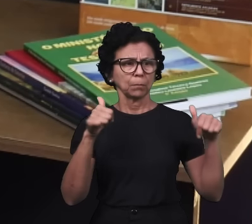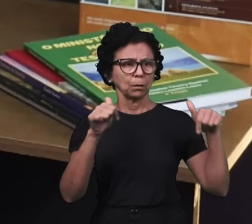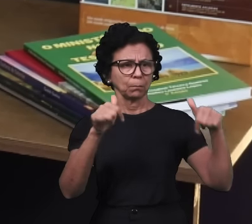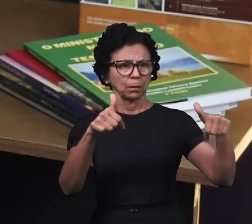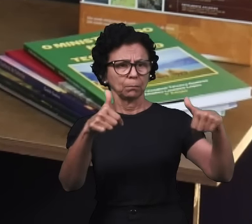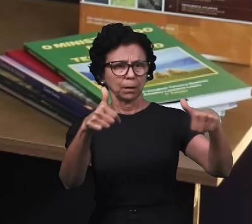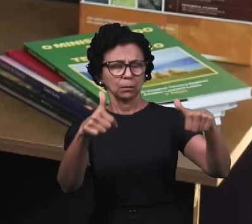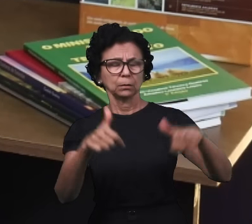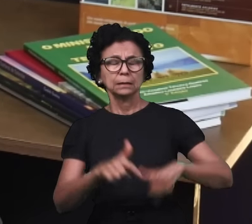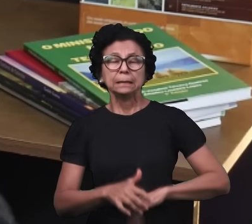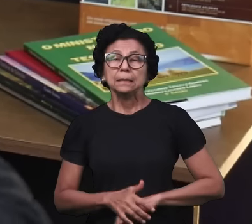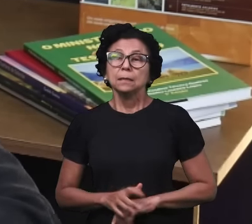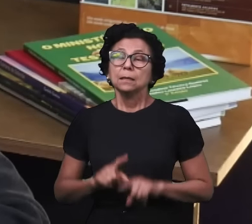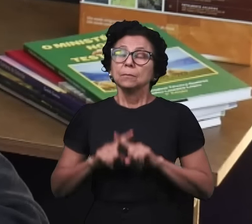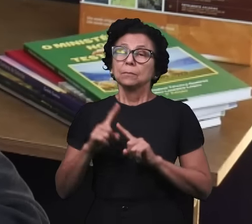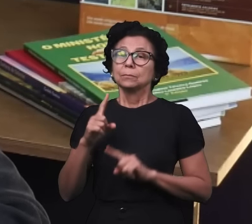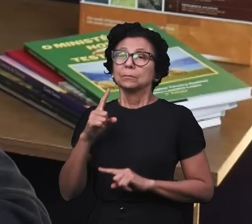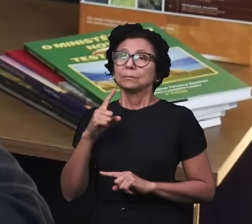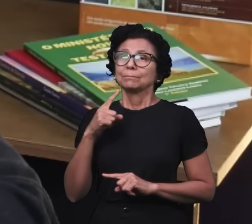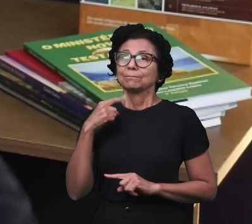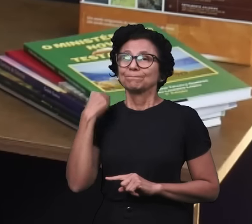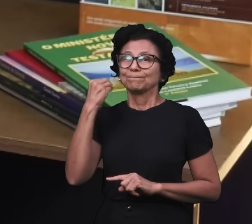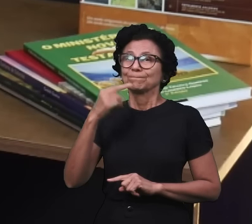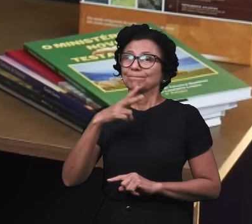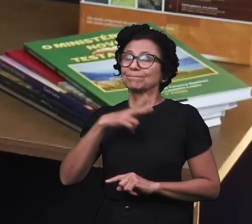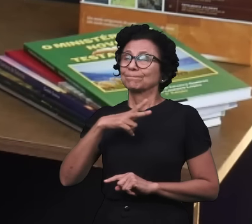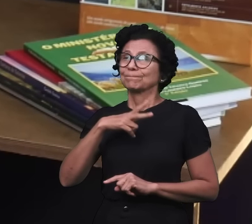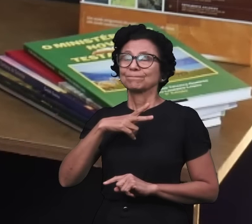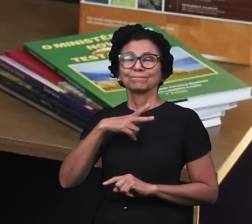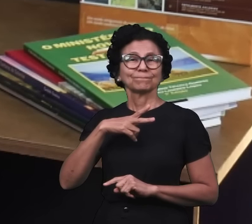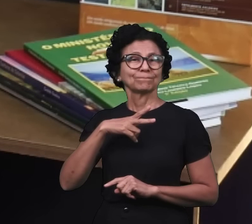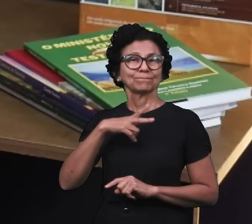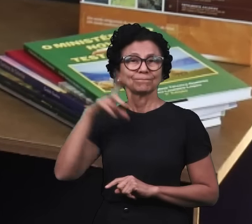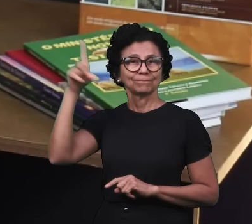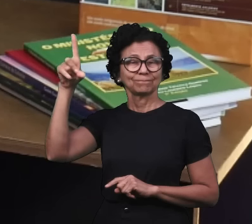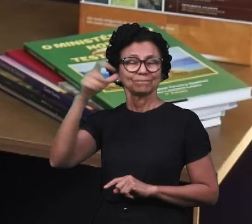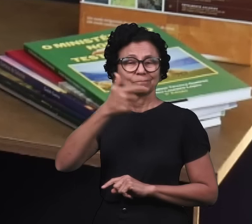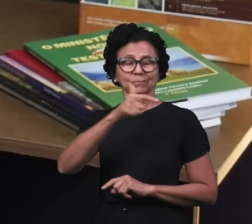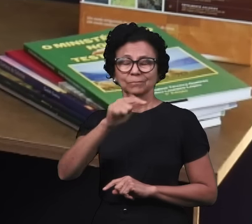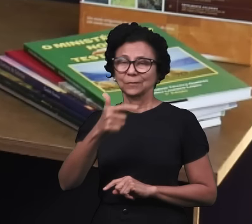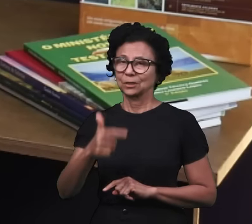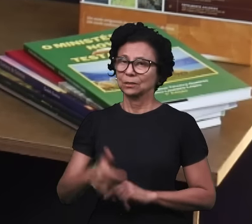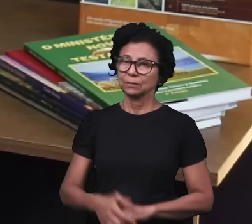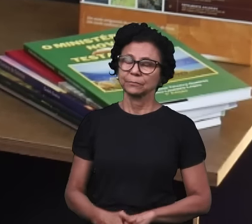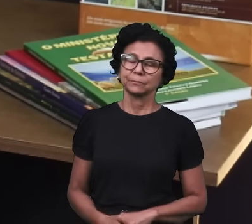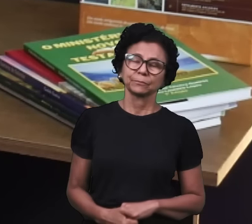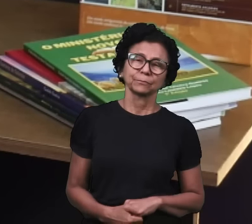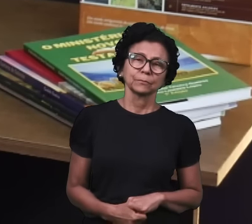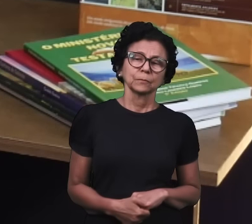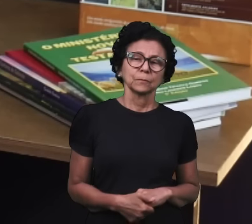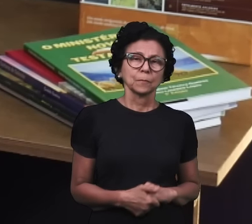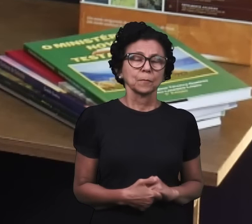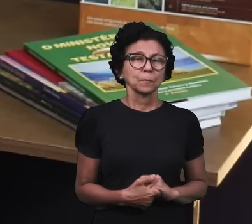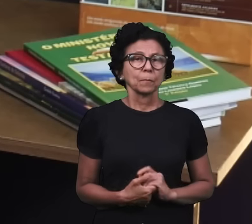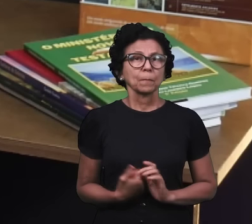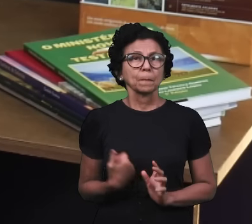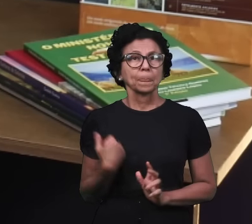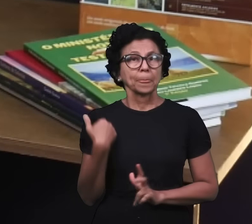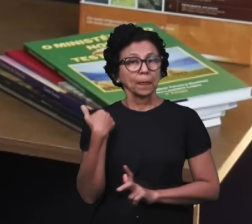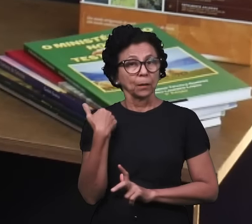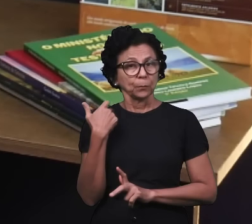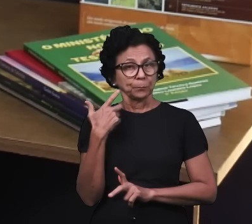até dizer, pessoal com o Senhor. E nesse episódio nós vamos ver isso, porque o povo eles vão para mais